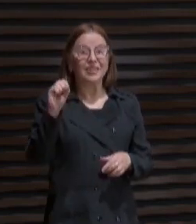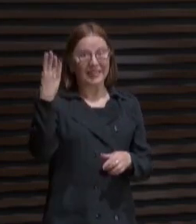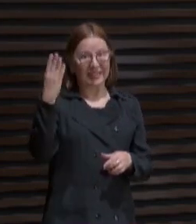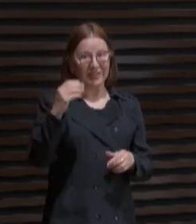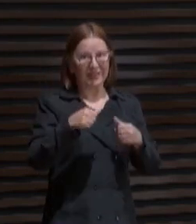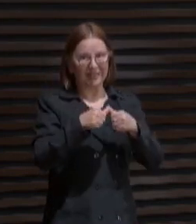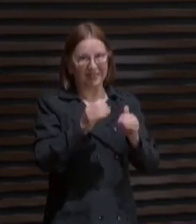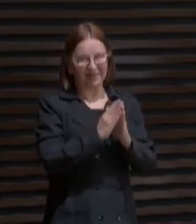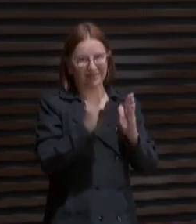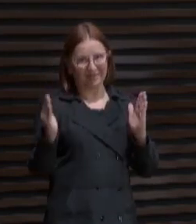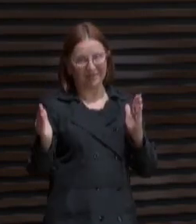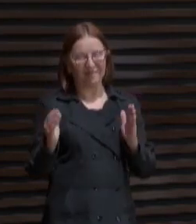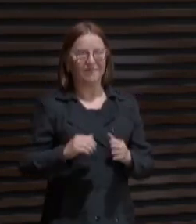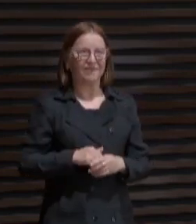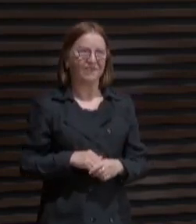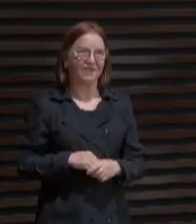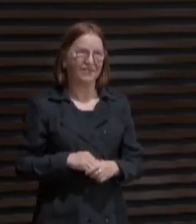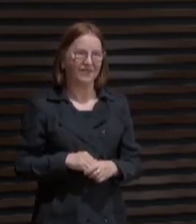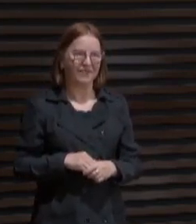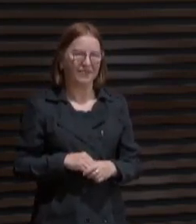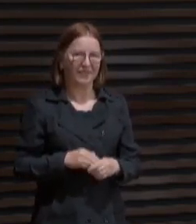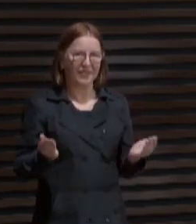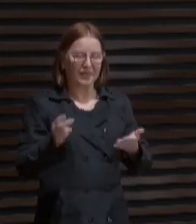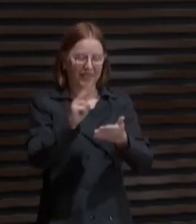período? Vamos à leitura